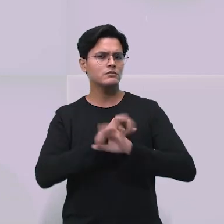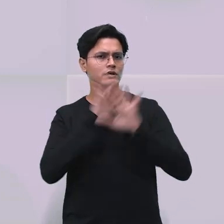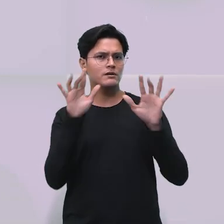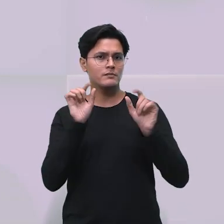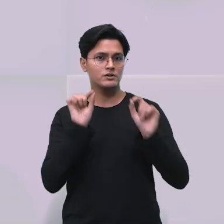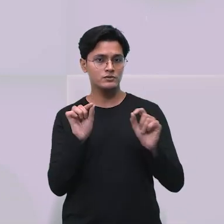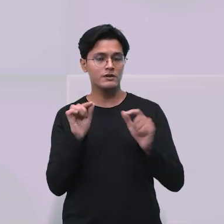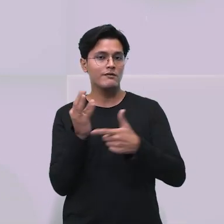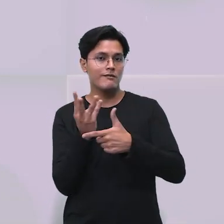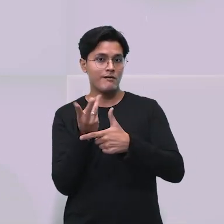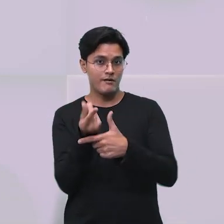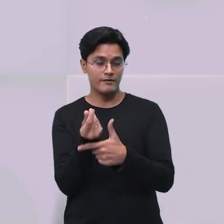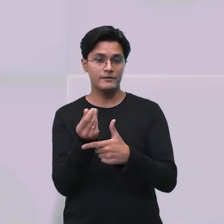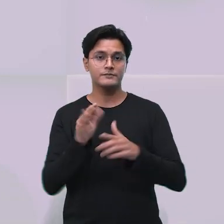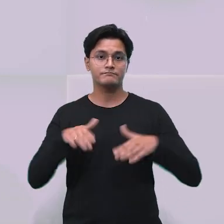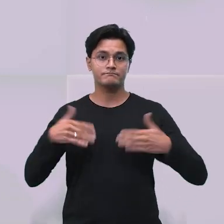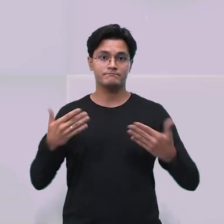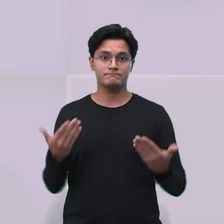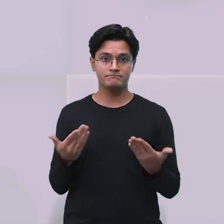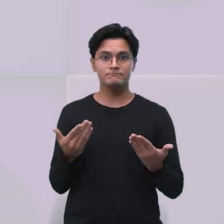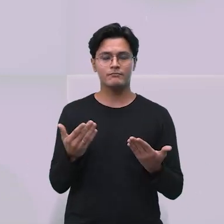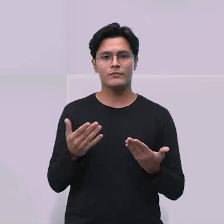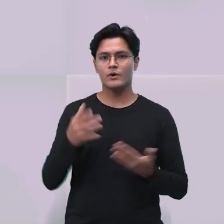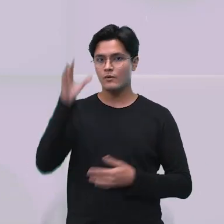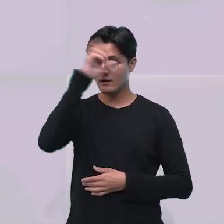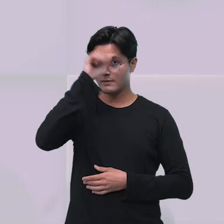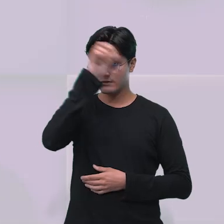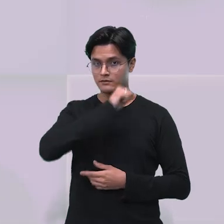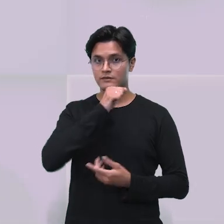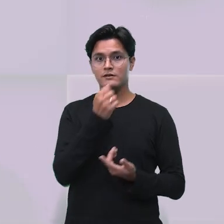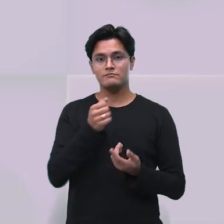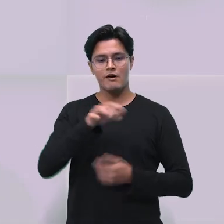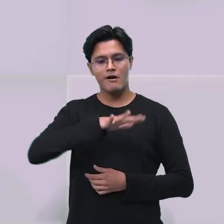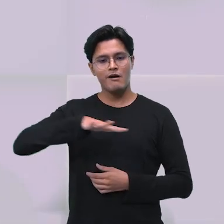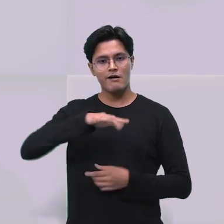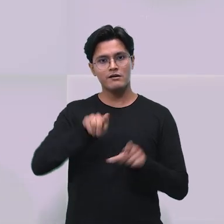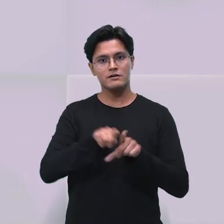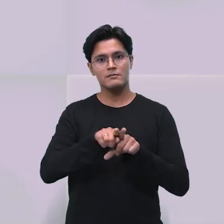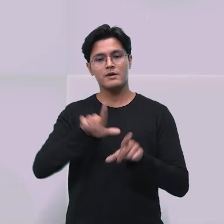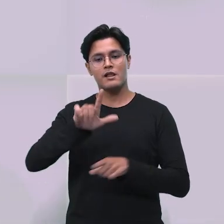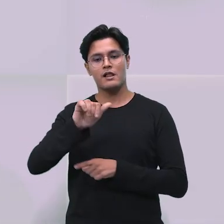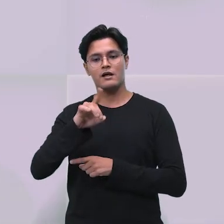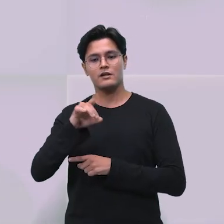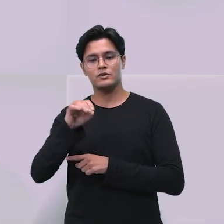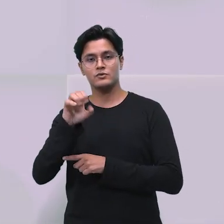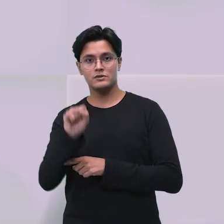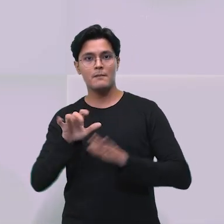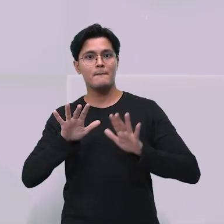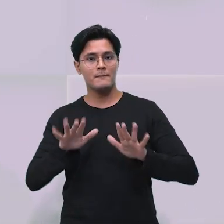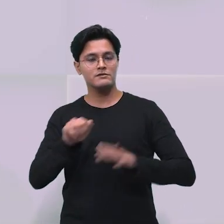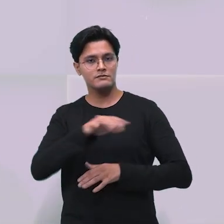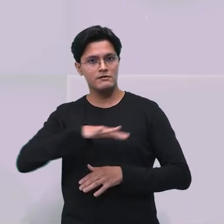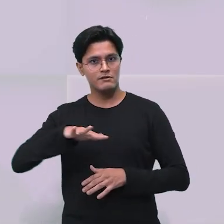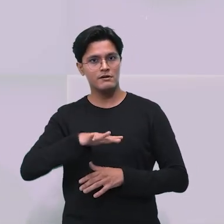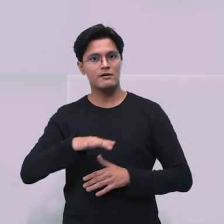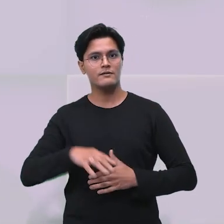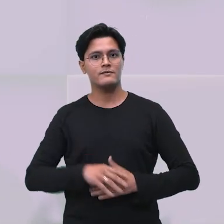gente vai trabalhar ali as áreas, os lados, mas sempre envolvendo a álgebra. Vamos lá.